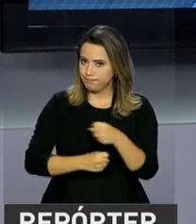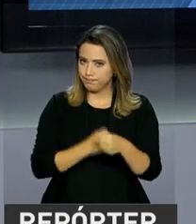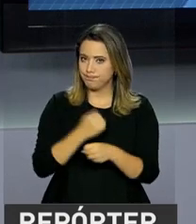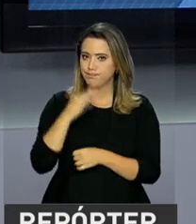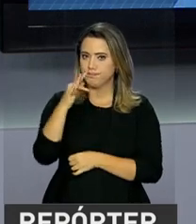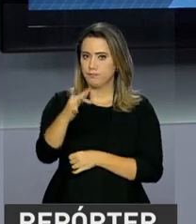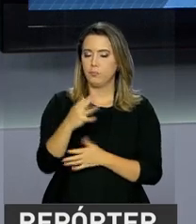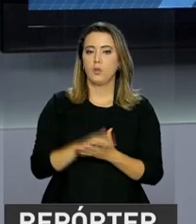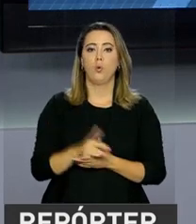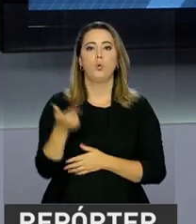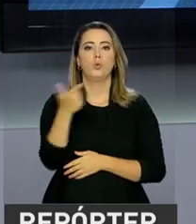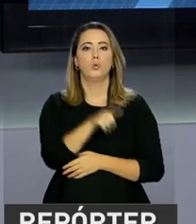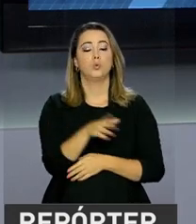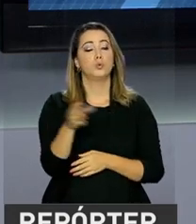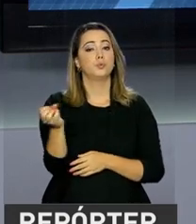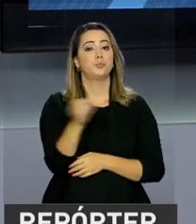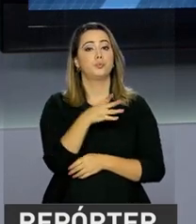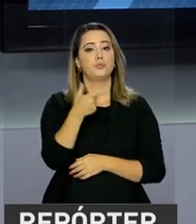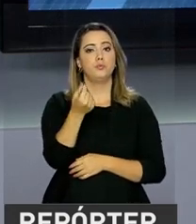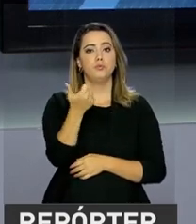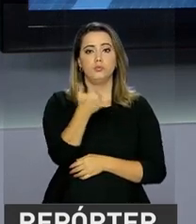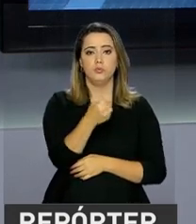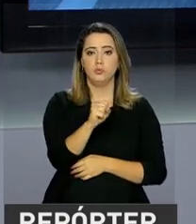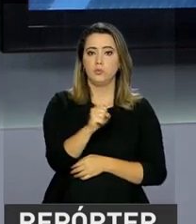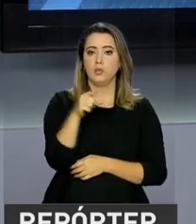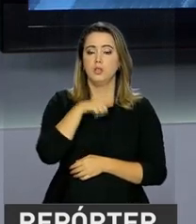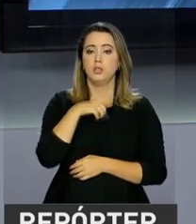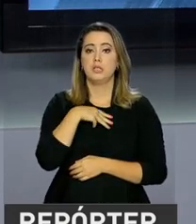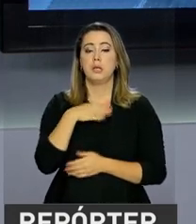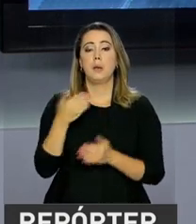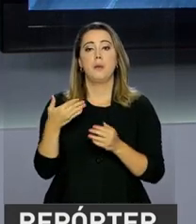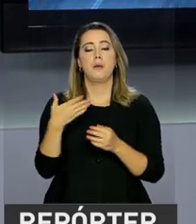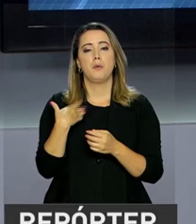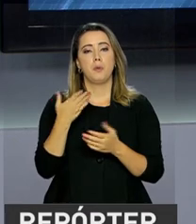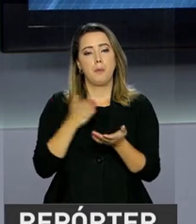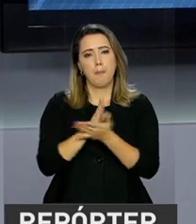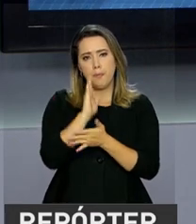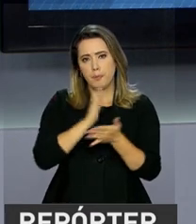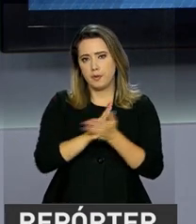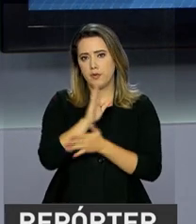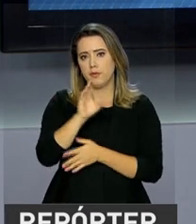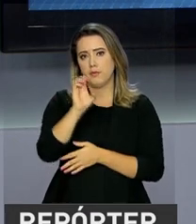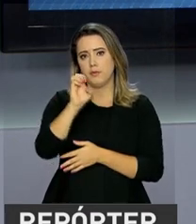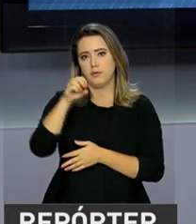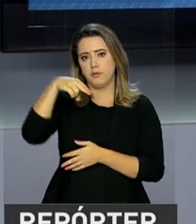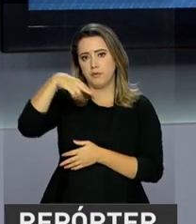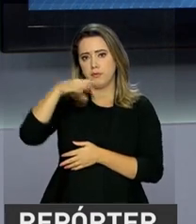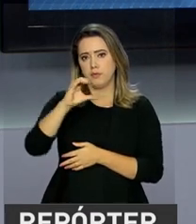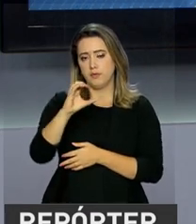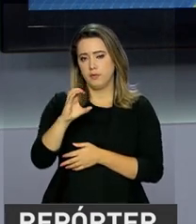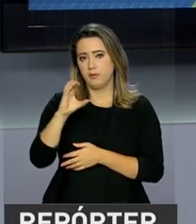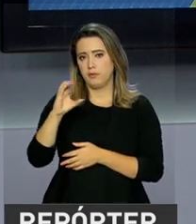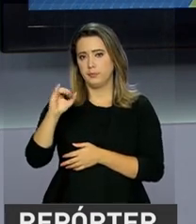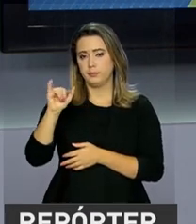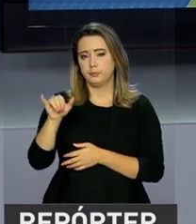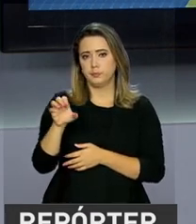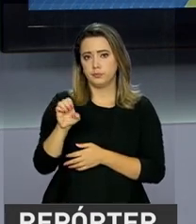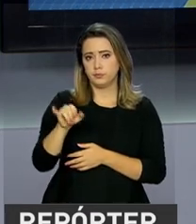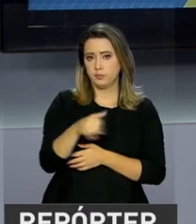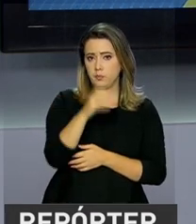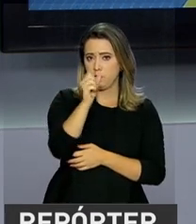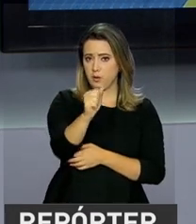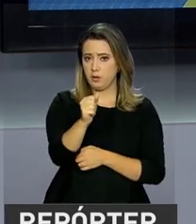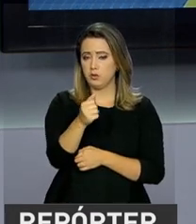2018 os candidatos que tiverem pontuação mínima na prova do enseja o a certificação de competências de jovens